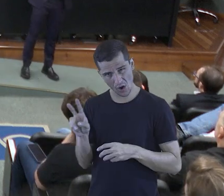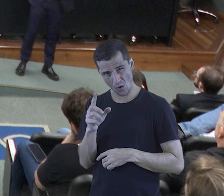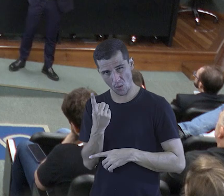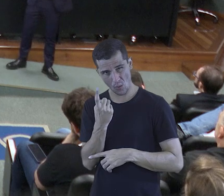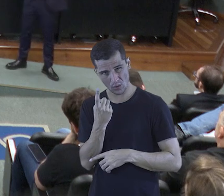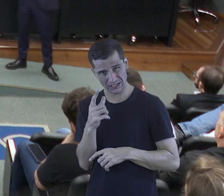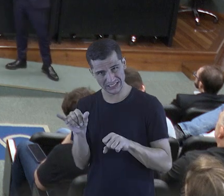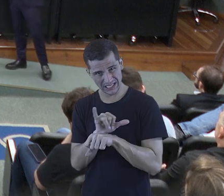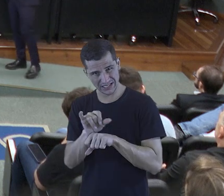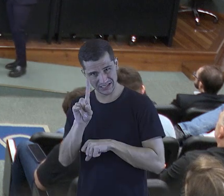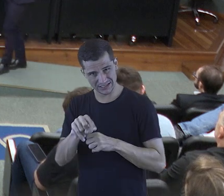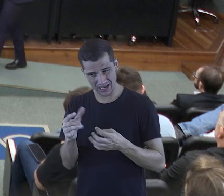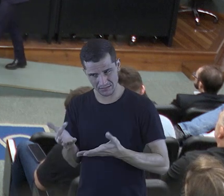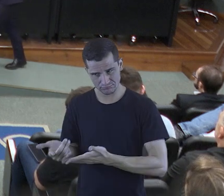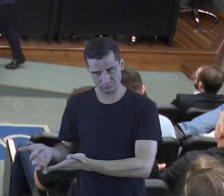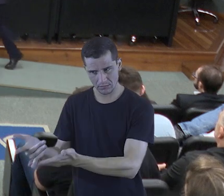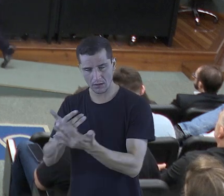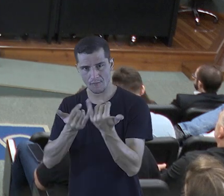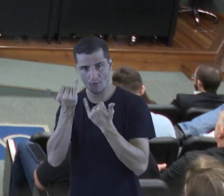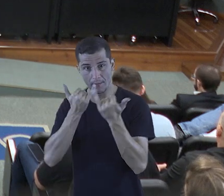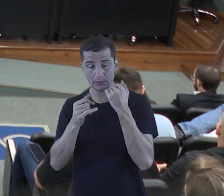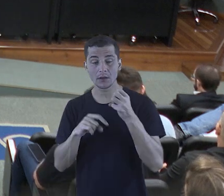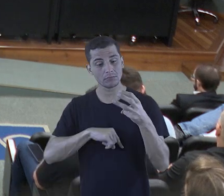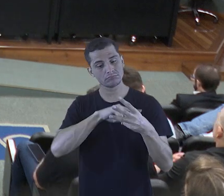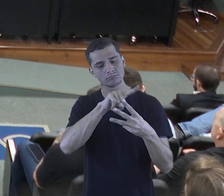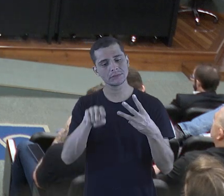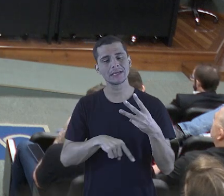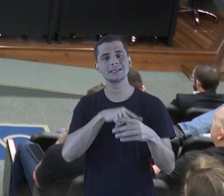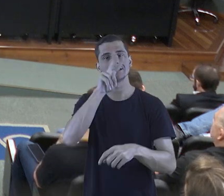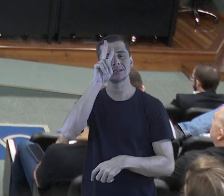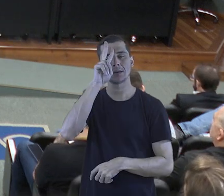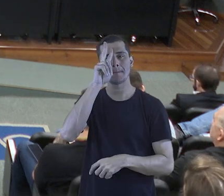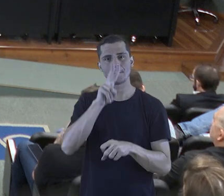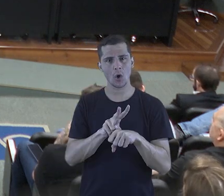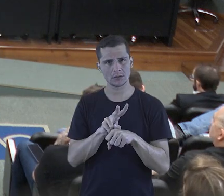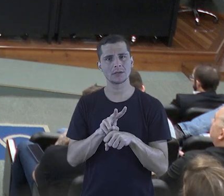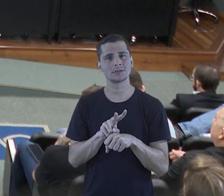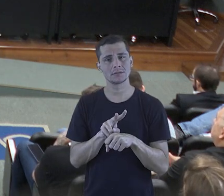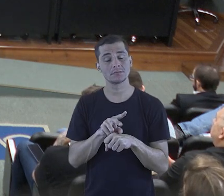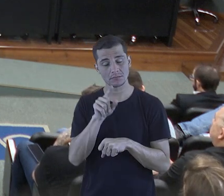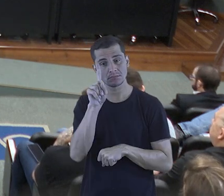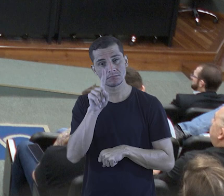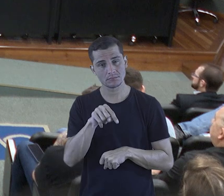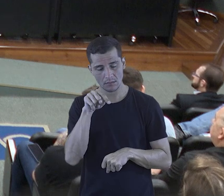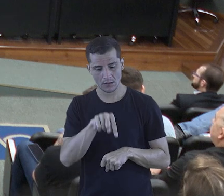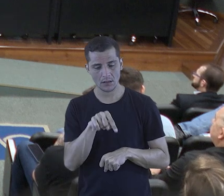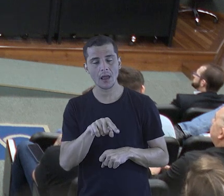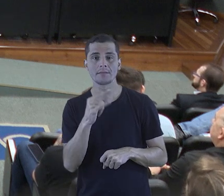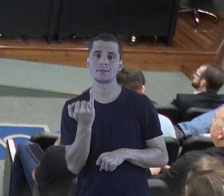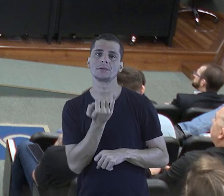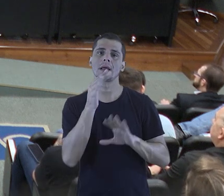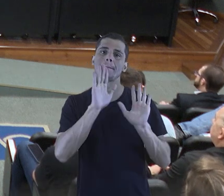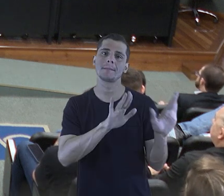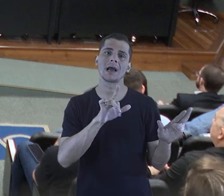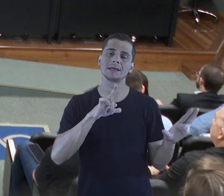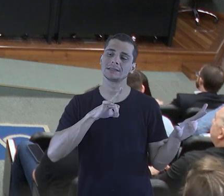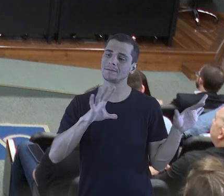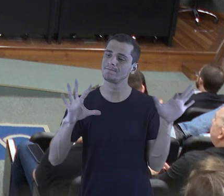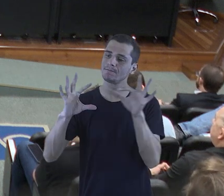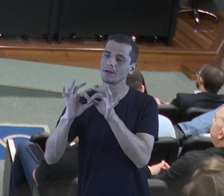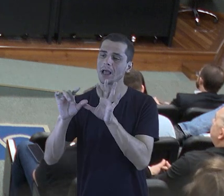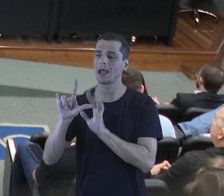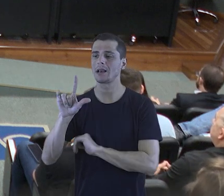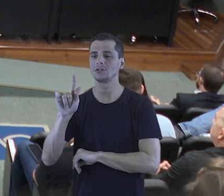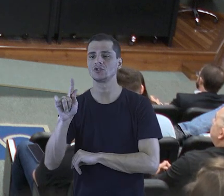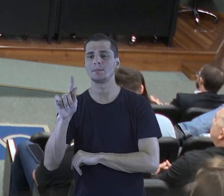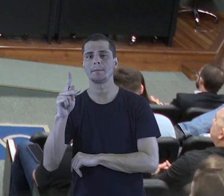adequação daquilo. Então, essas três hipóteses são importantes, mas todas elas, que são princípios da LGPD, estão vinculadas